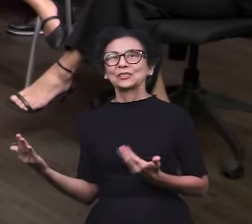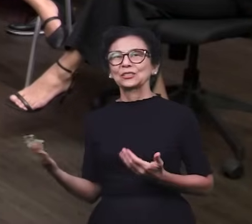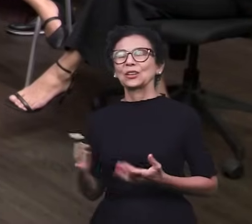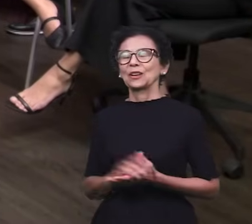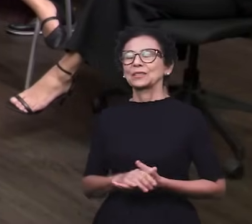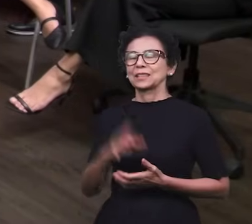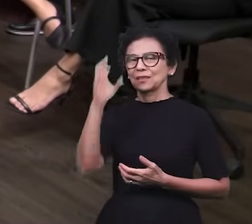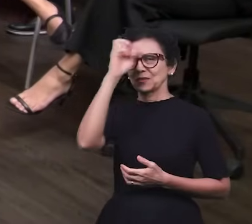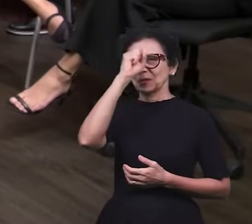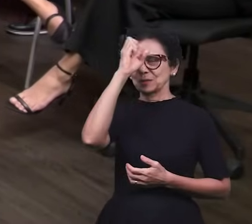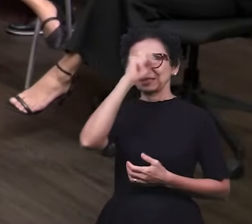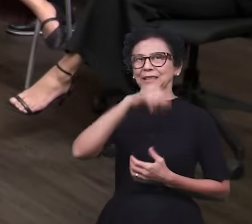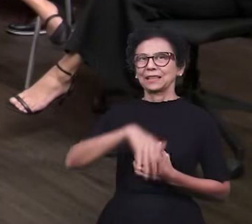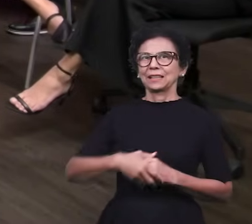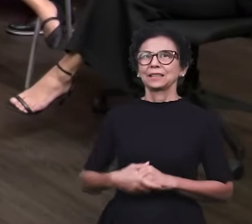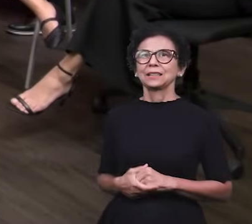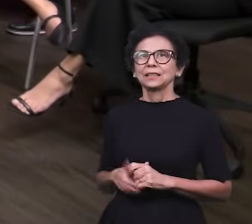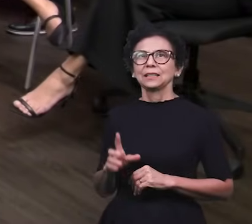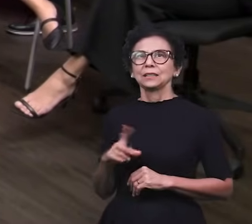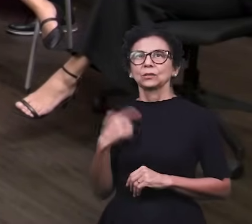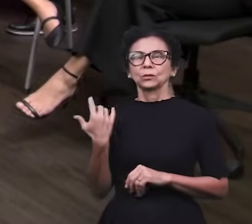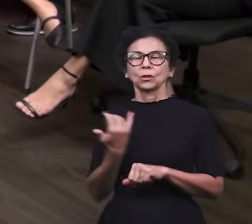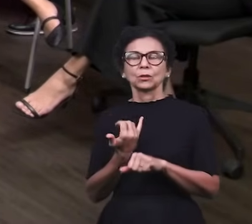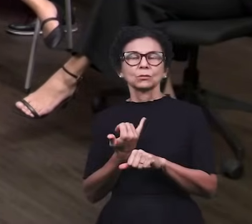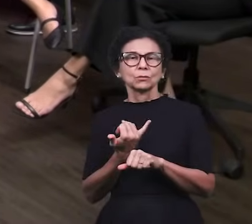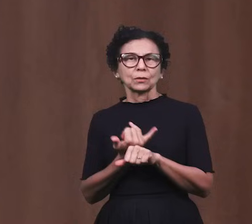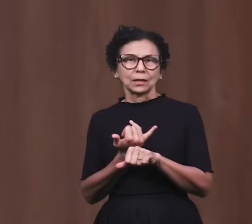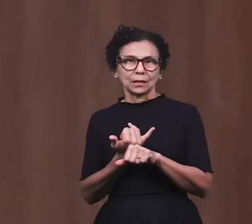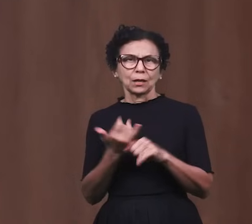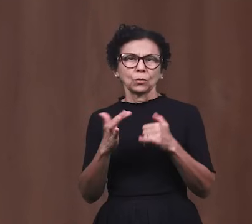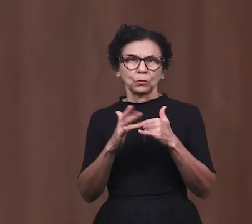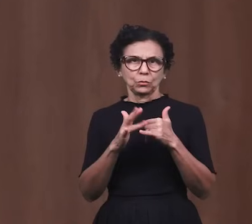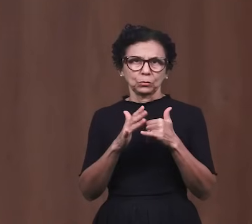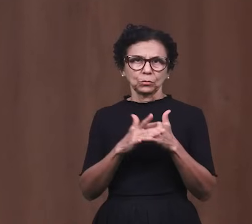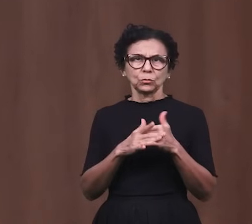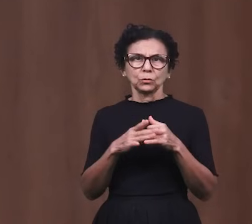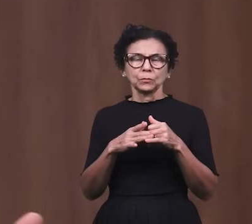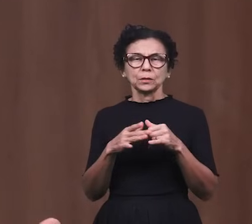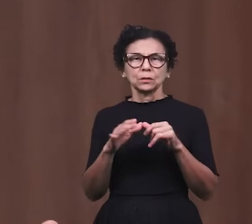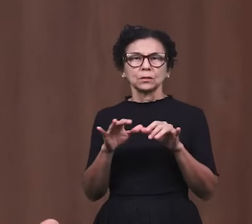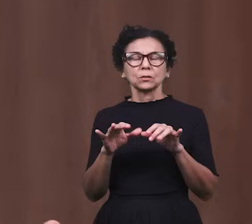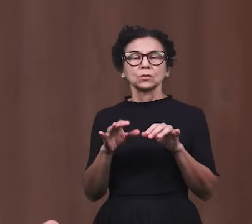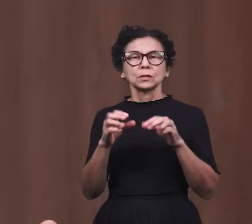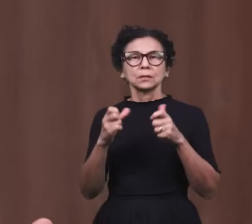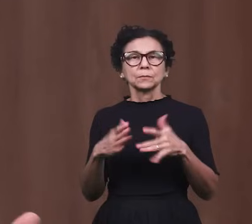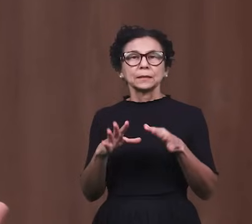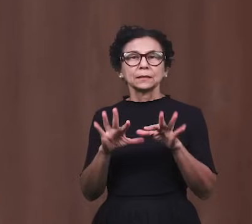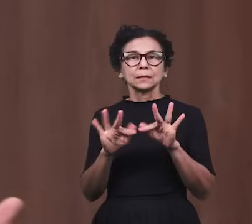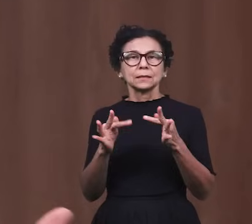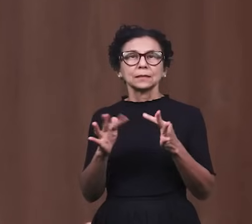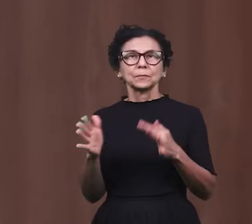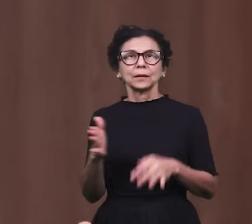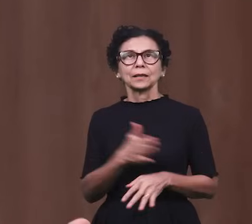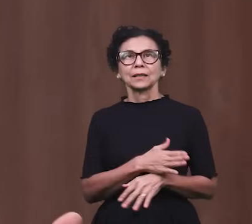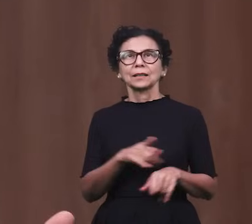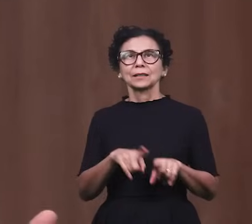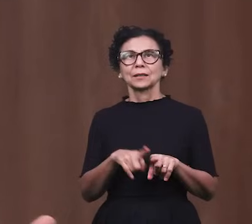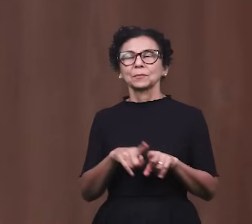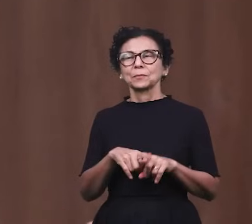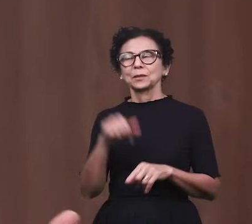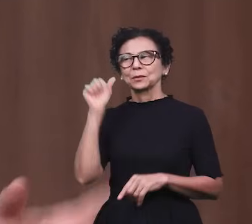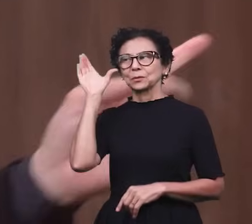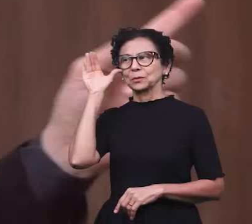ajudar que os nossos jovens tenham educação financeira. Perfeito, porque o nosso canal a gente fala de uma forma muito simples mesmo, para que todos consigam